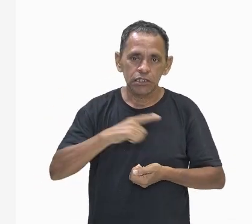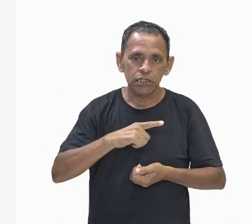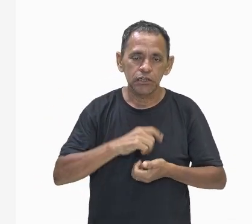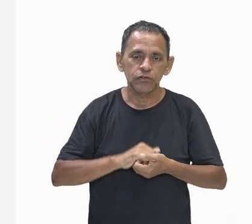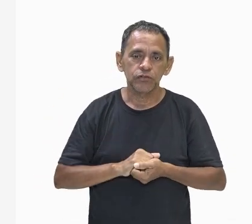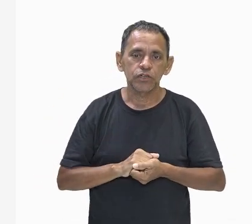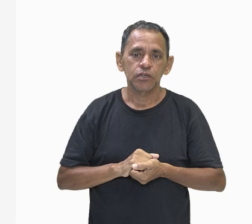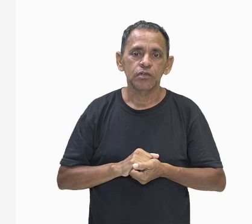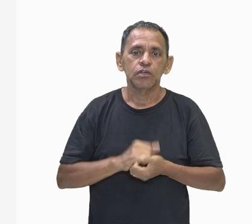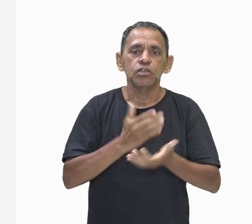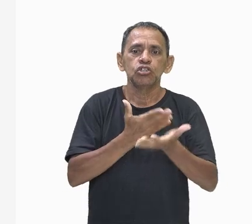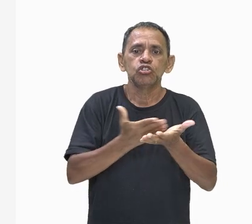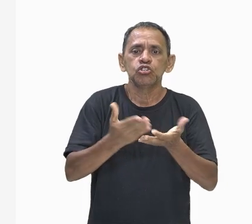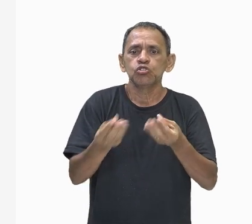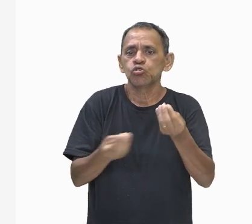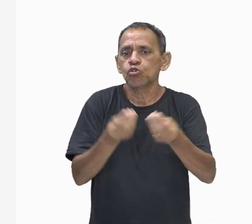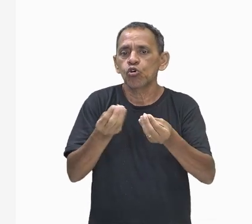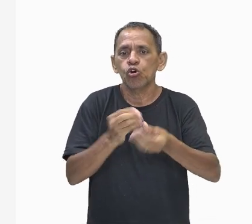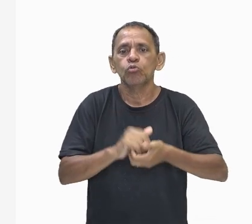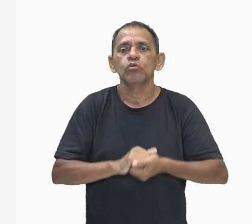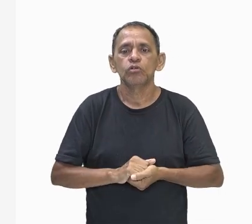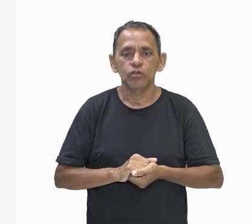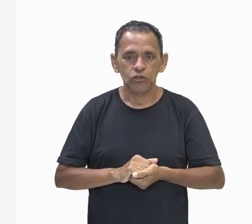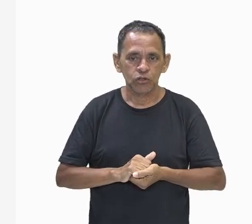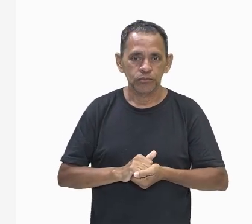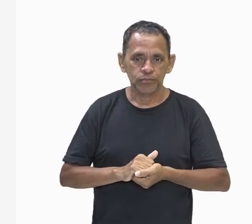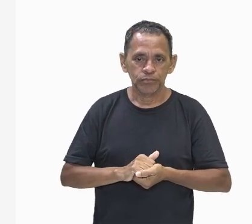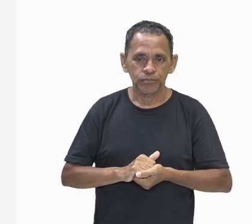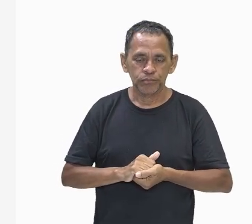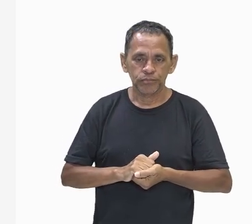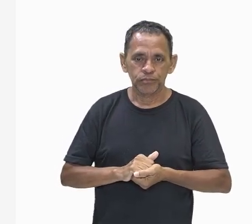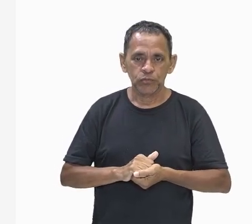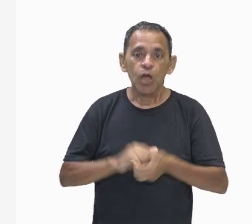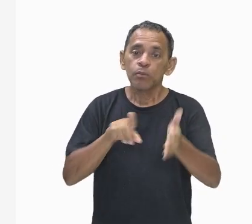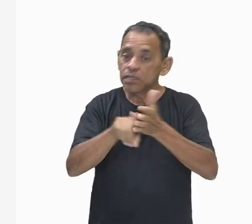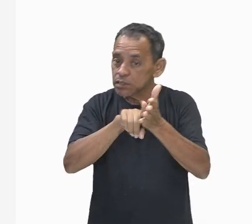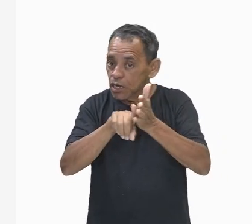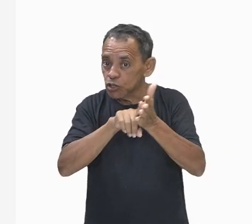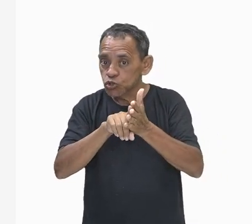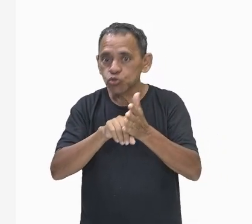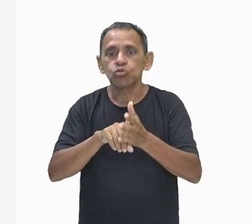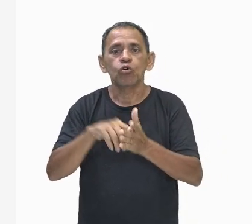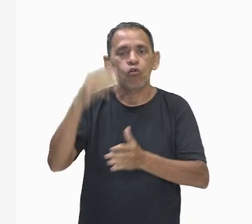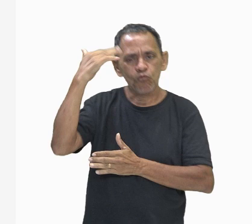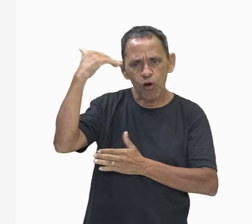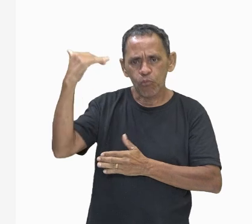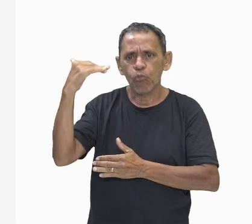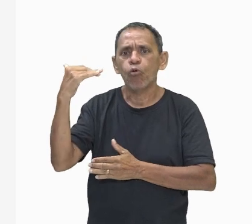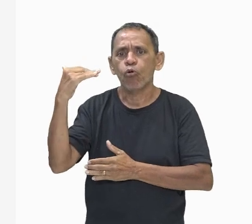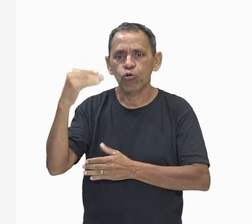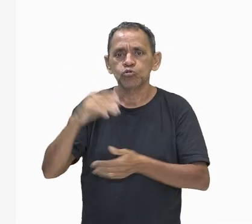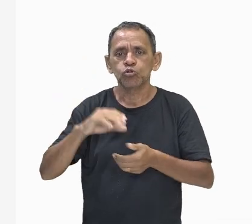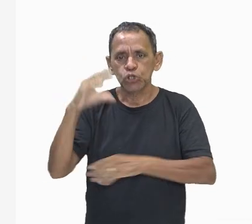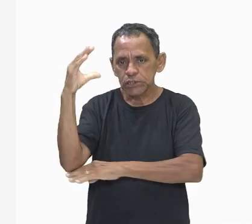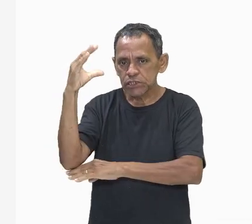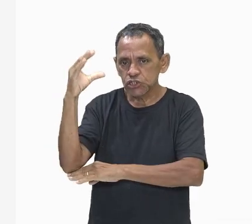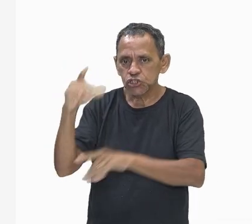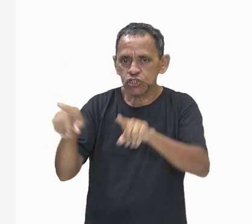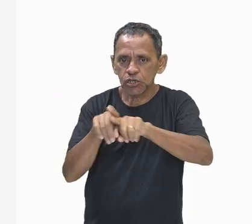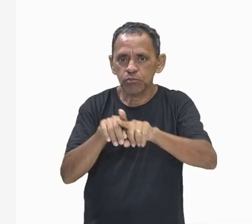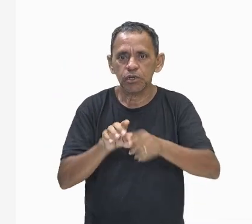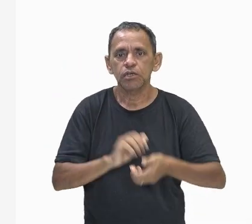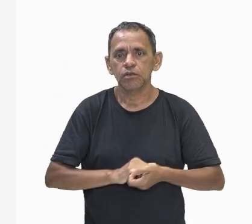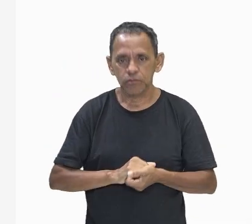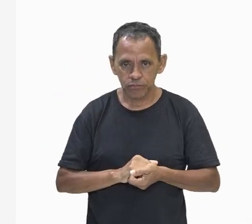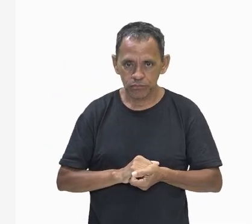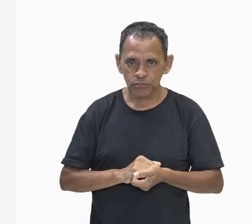A partir daí, o então desconhecido físico alemão se transformou em uma celebridade mundial e passou a ficar parado na rua